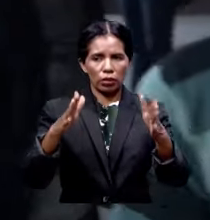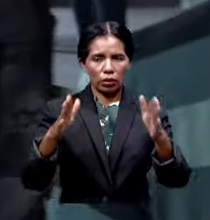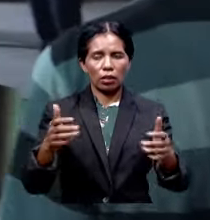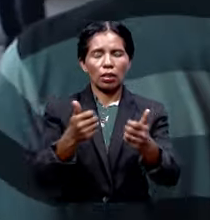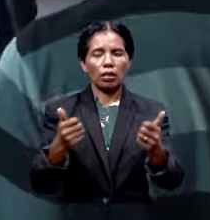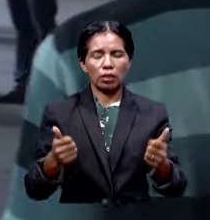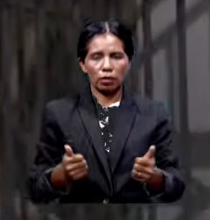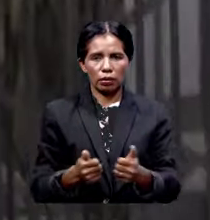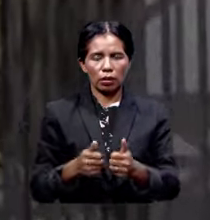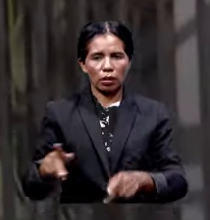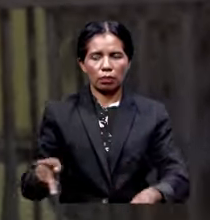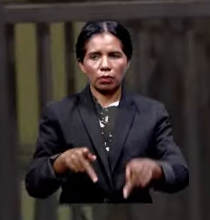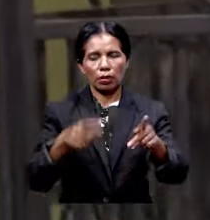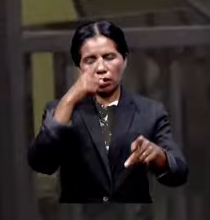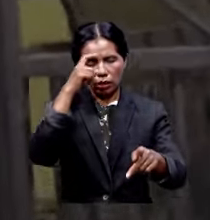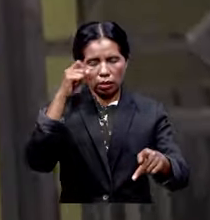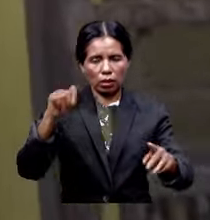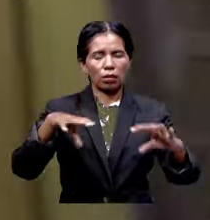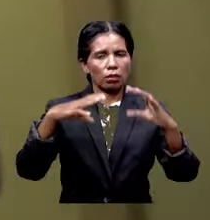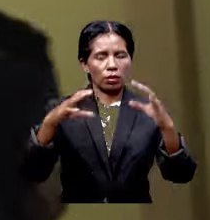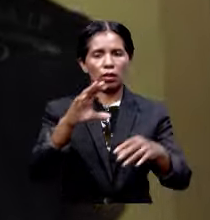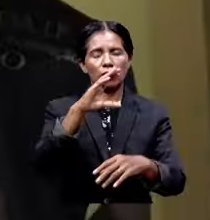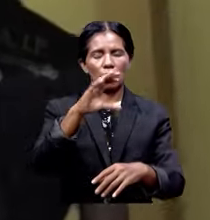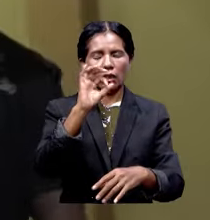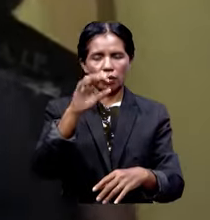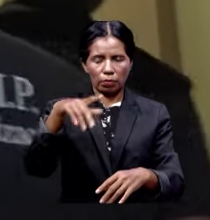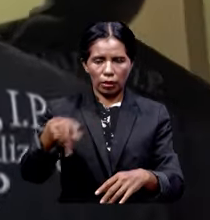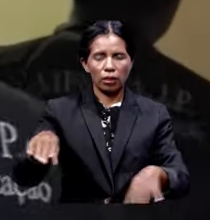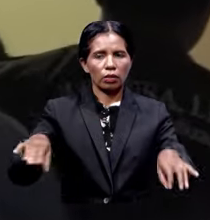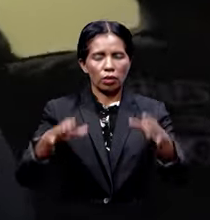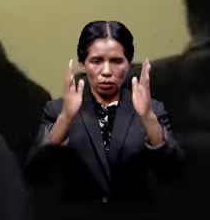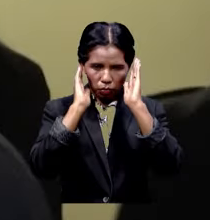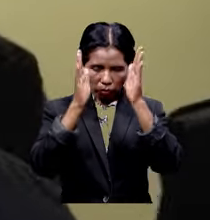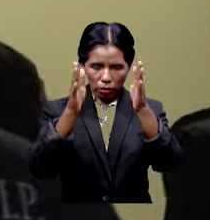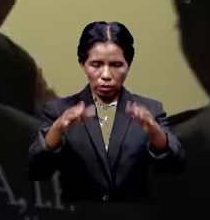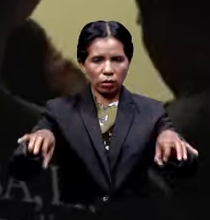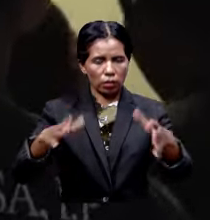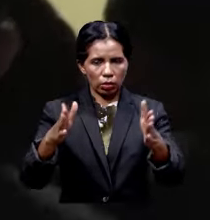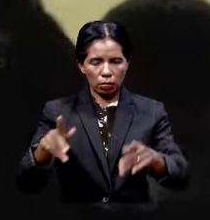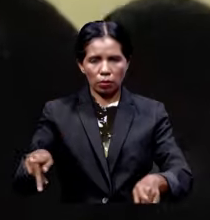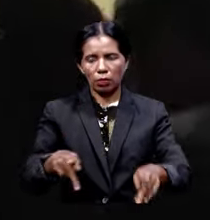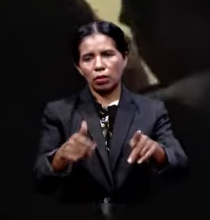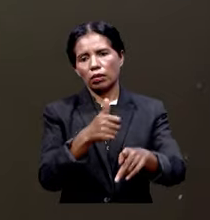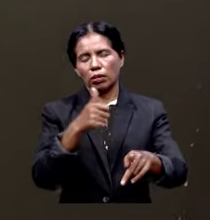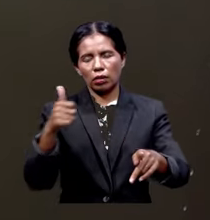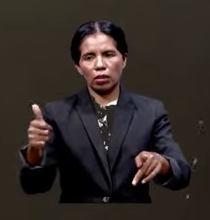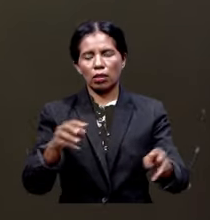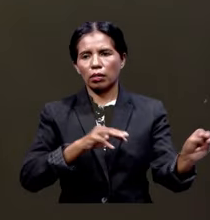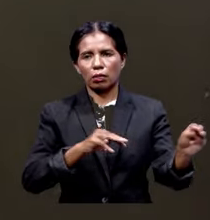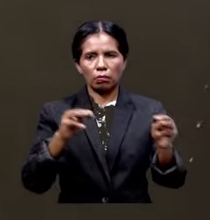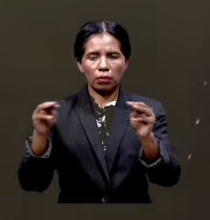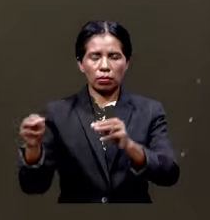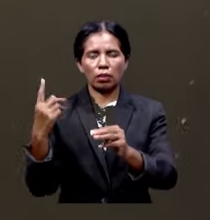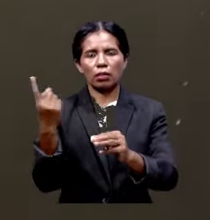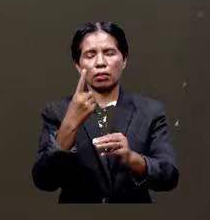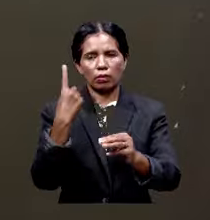Agente Administração Pública, também Comissão Função Pública de Serviço, foca Liuba Funcionário Público Siranebe Ato Transforma a Sai